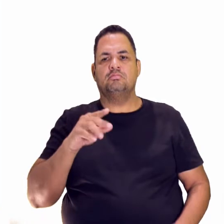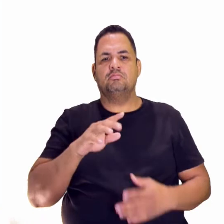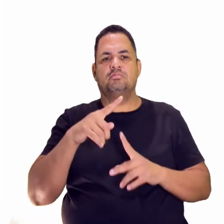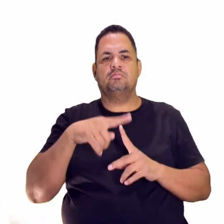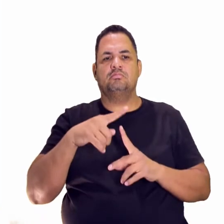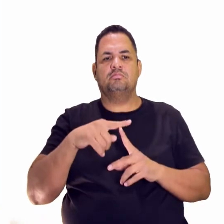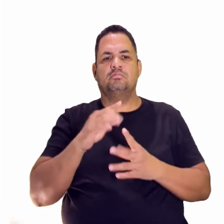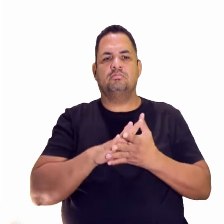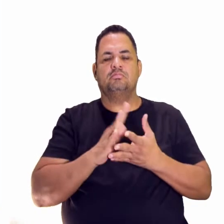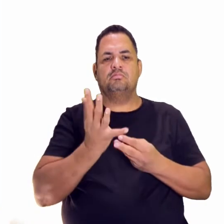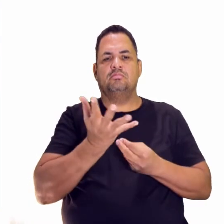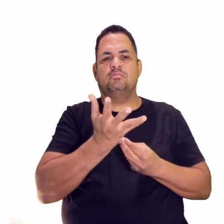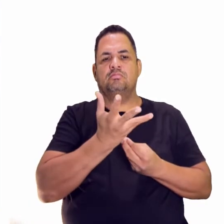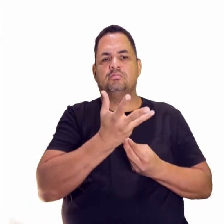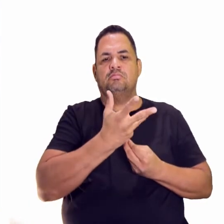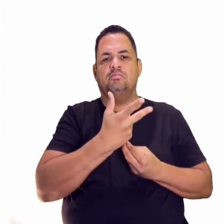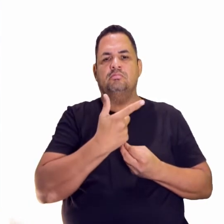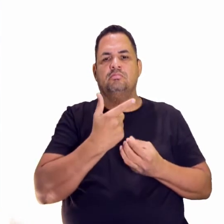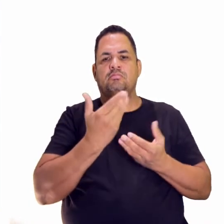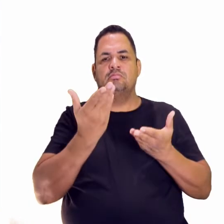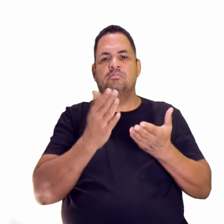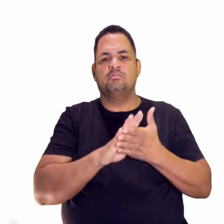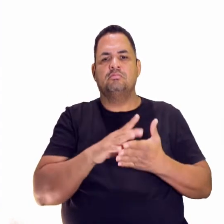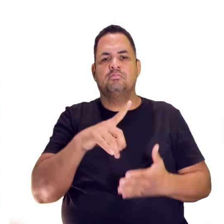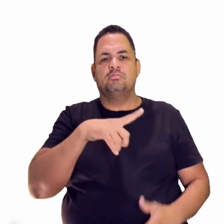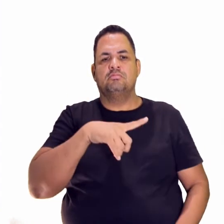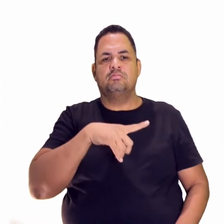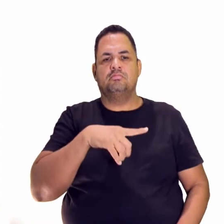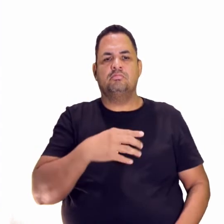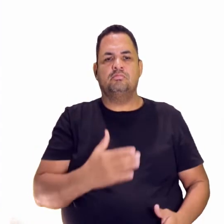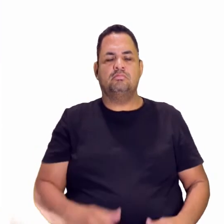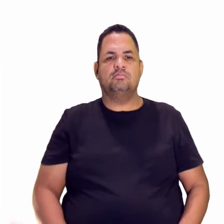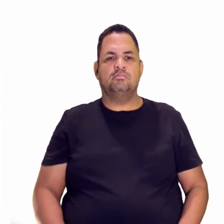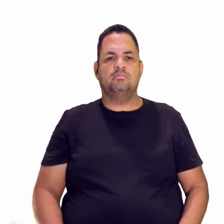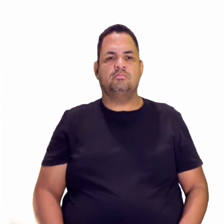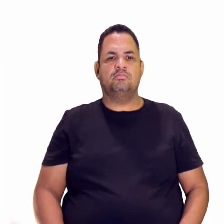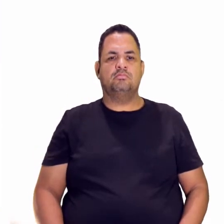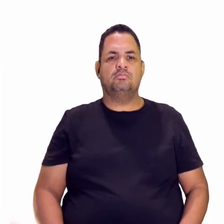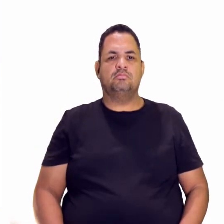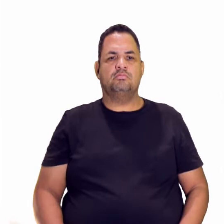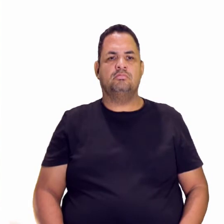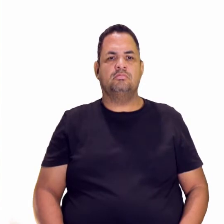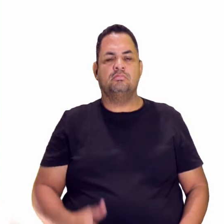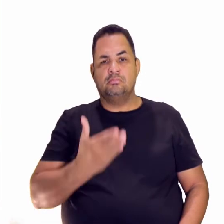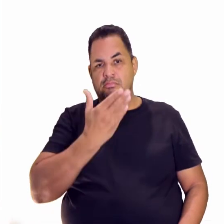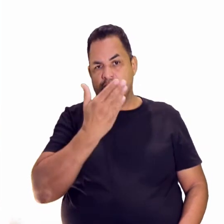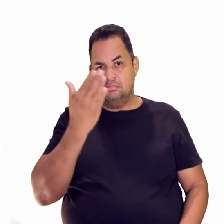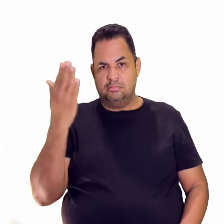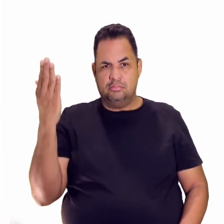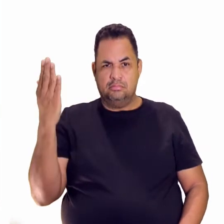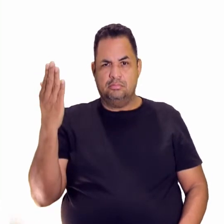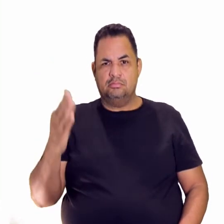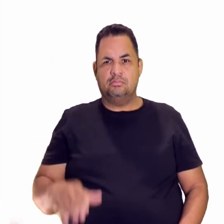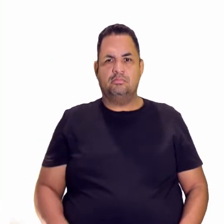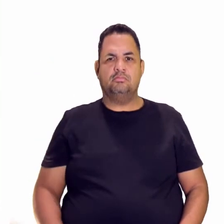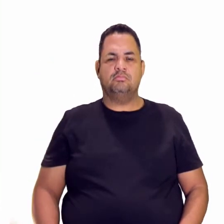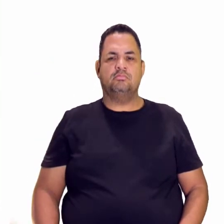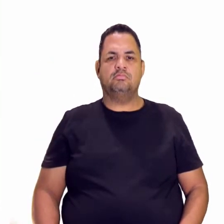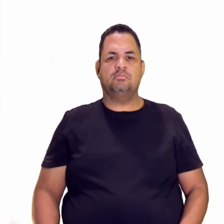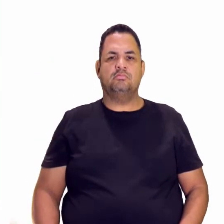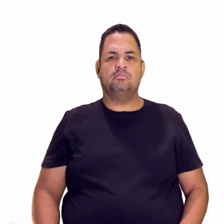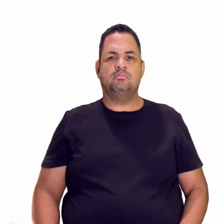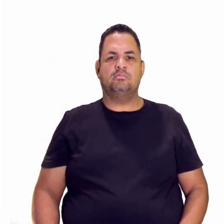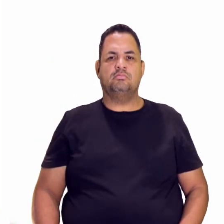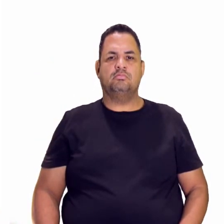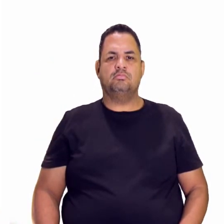arte, que entre as muitas que surgiram, é a land art e a